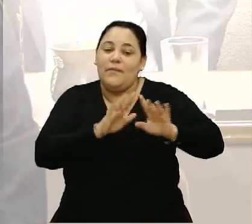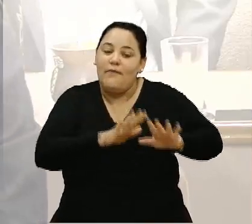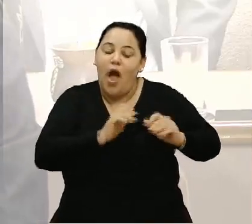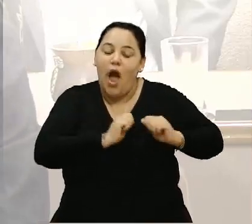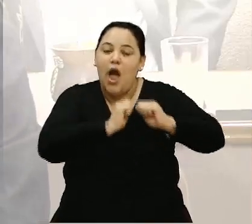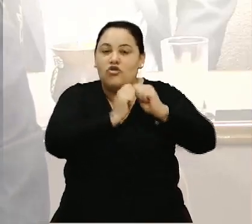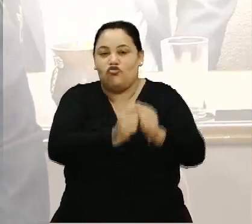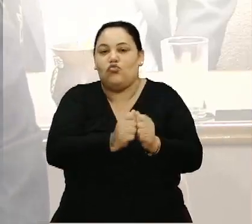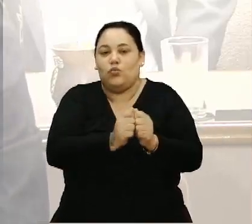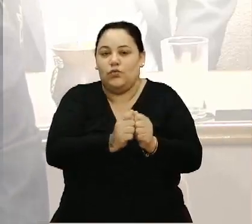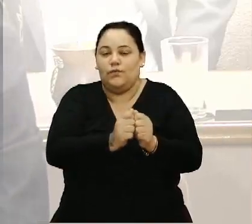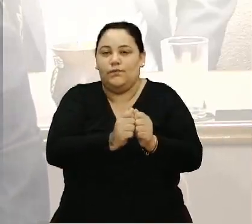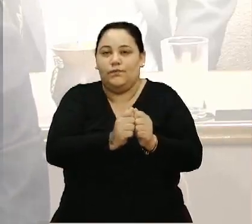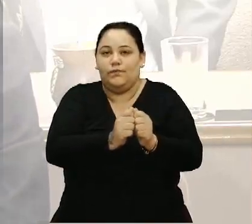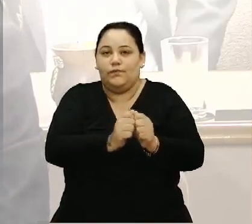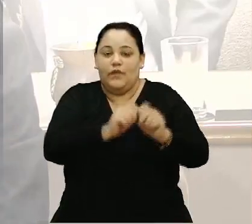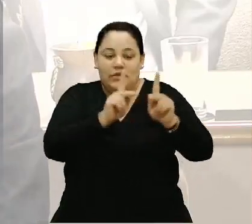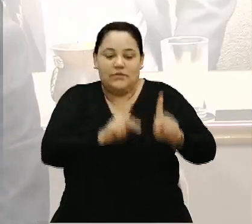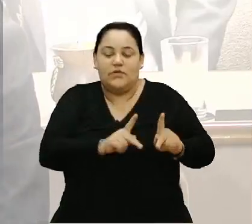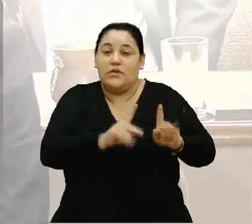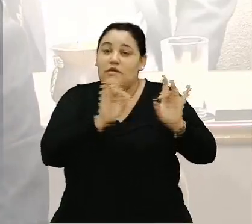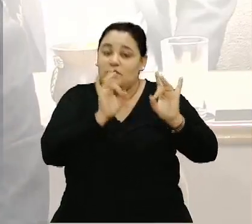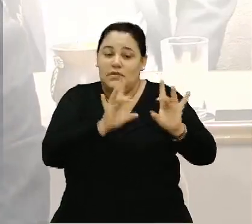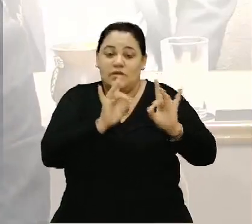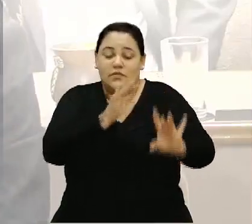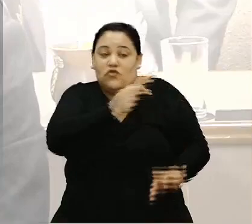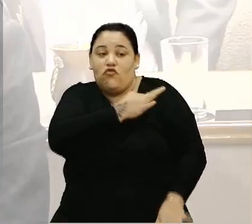lado das pessoas, especialmente o